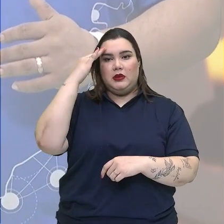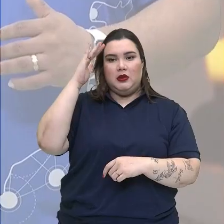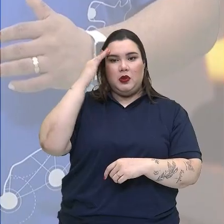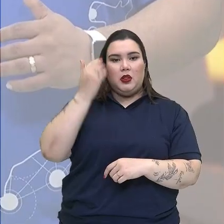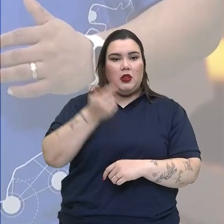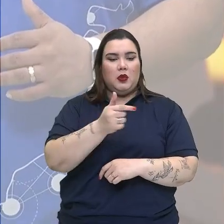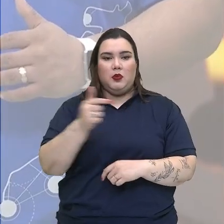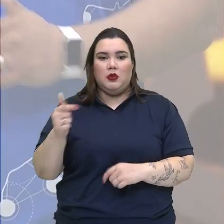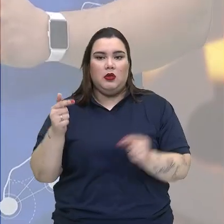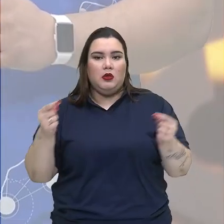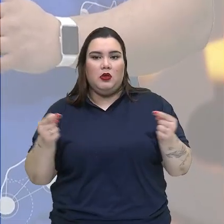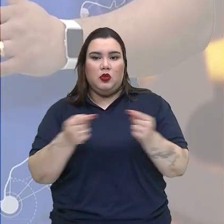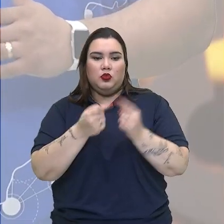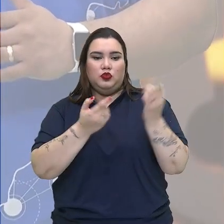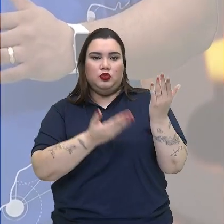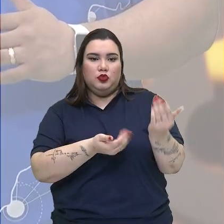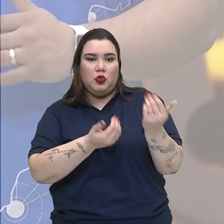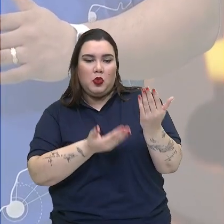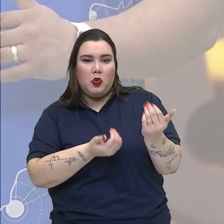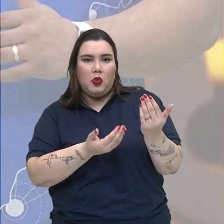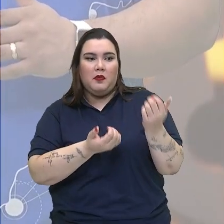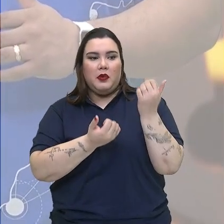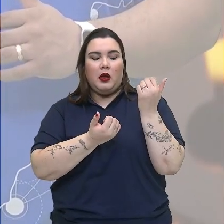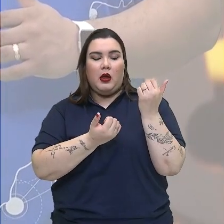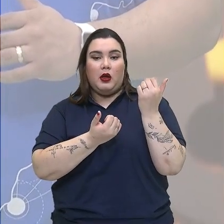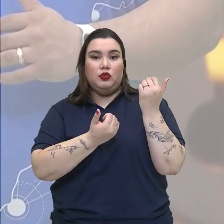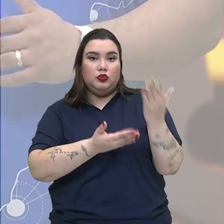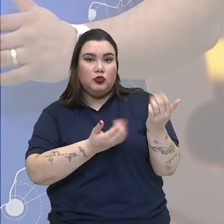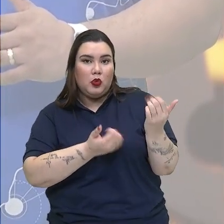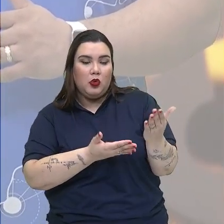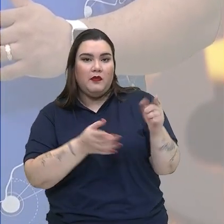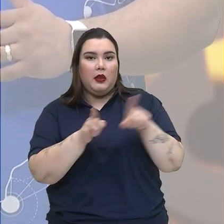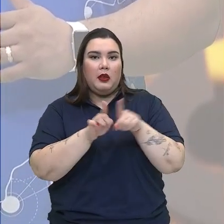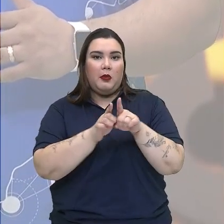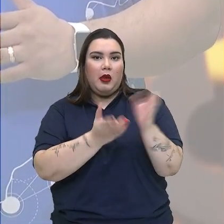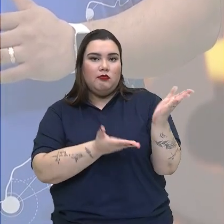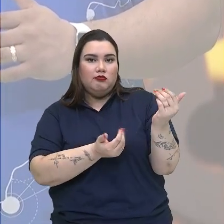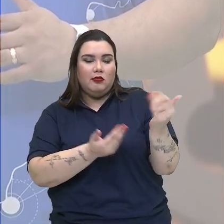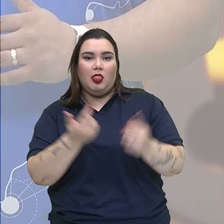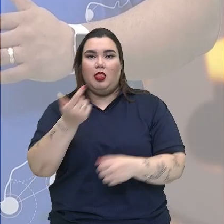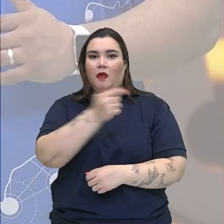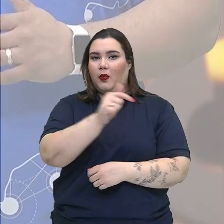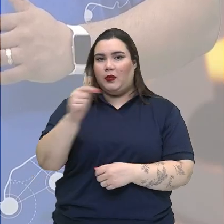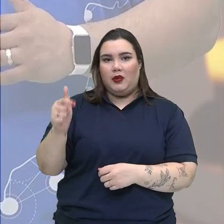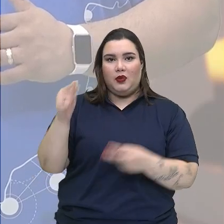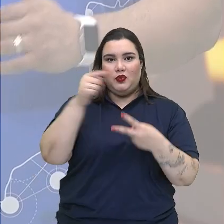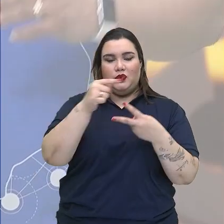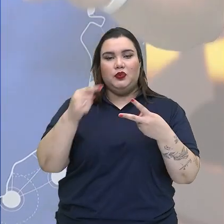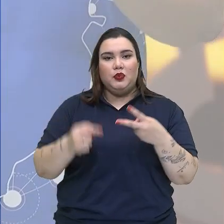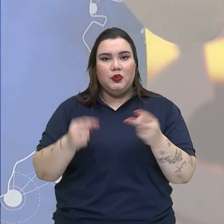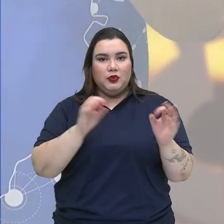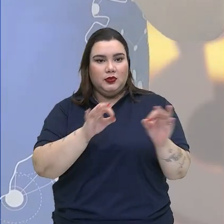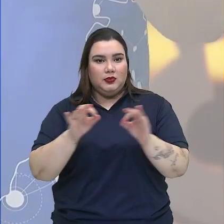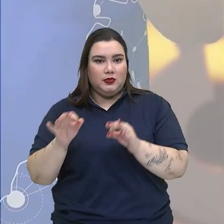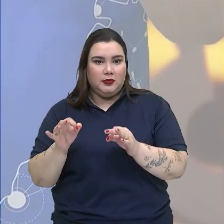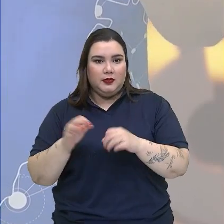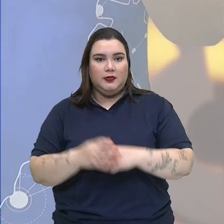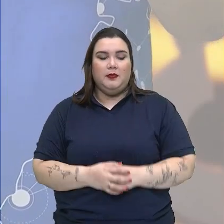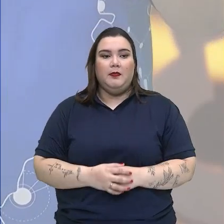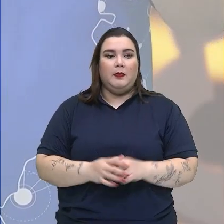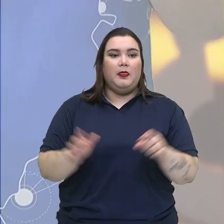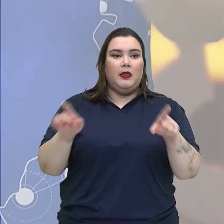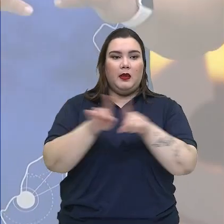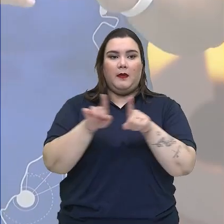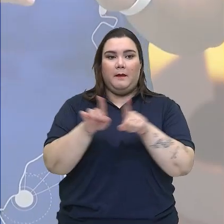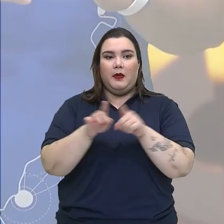o conceito de adolescência e de juventude, tá? Para essas populações. Nem